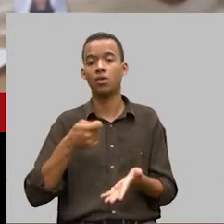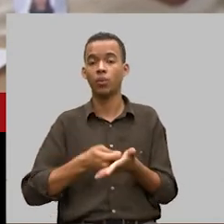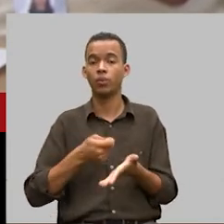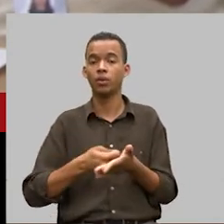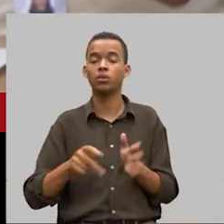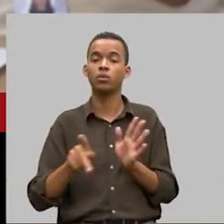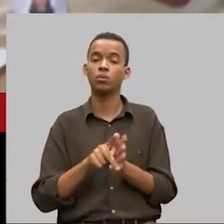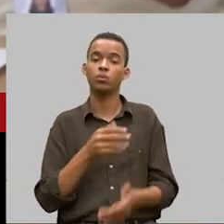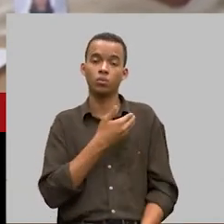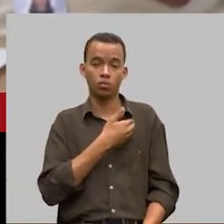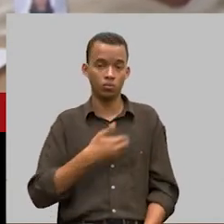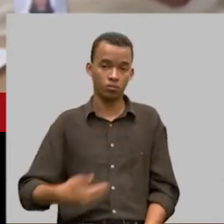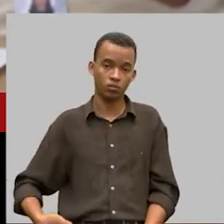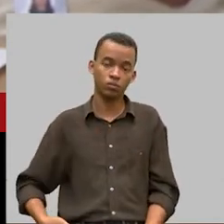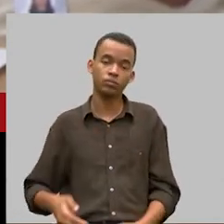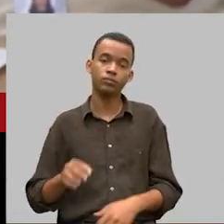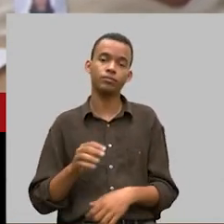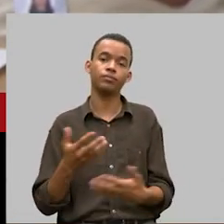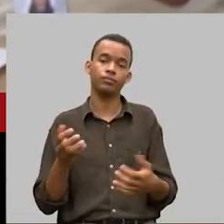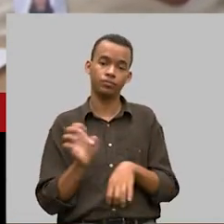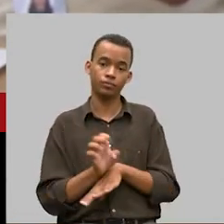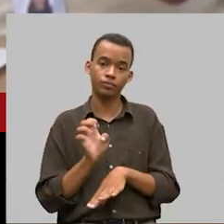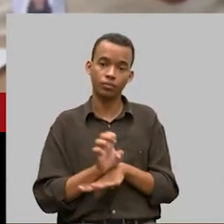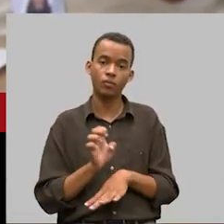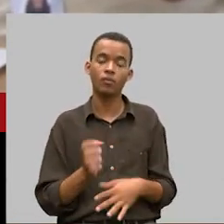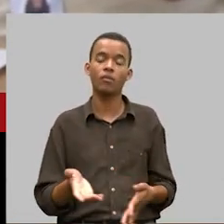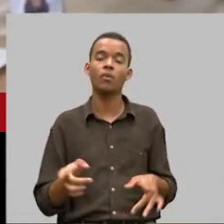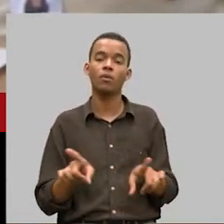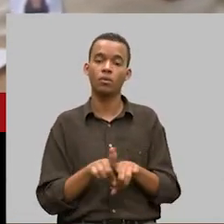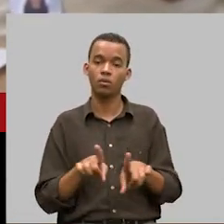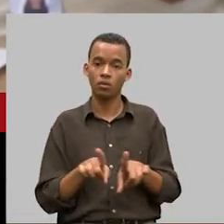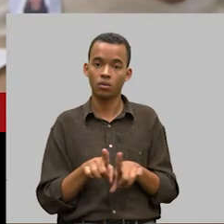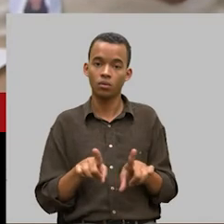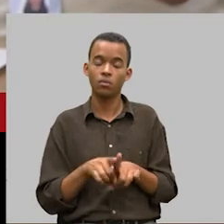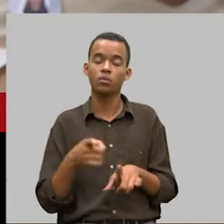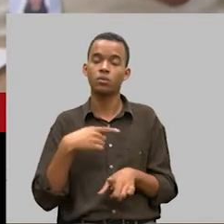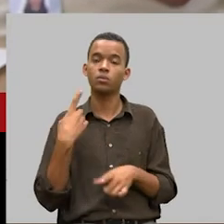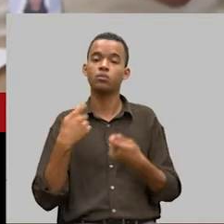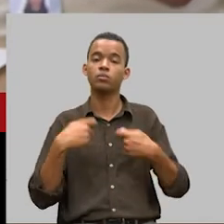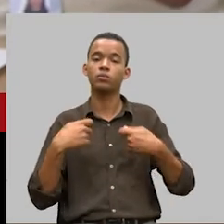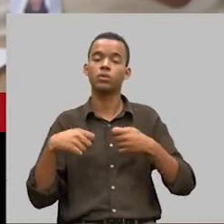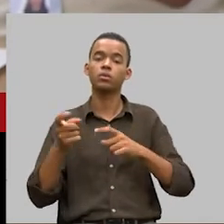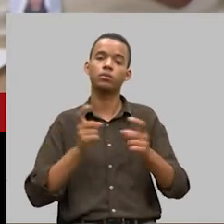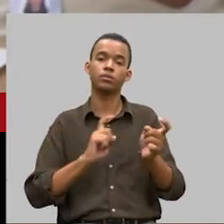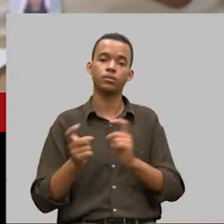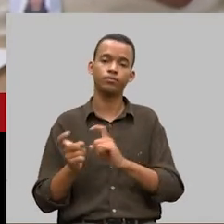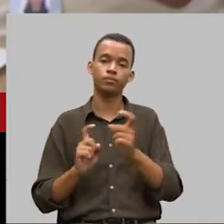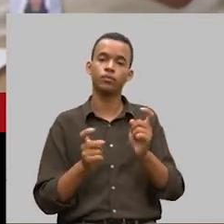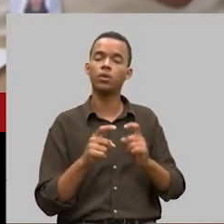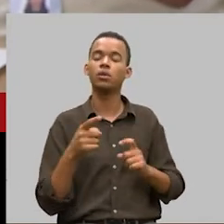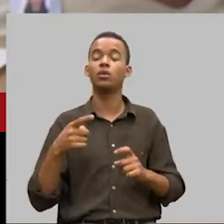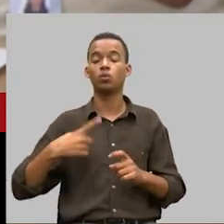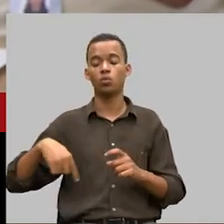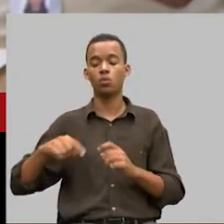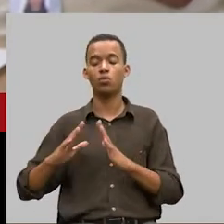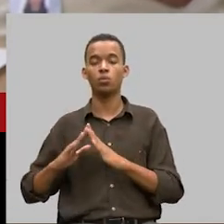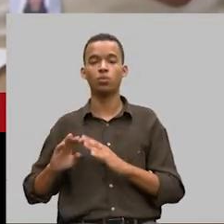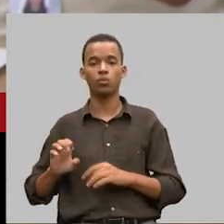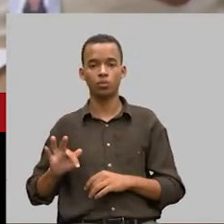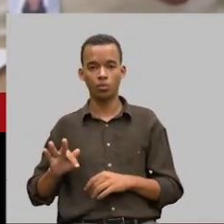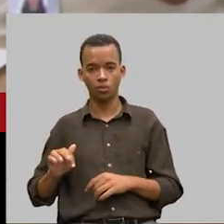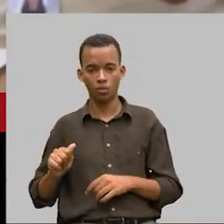Estado agora eh como já foi dito aqui nós precisamos dialogar e nós temos muito a oferecer